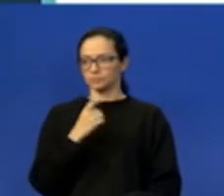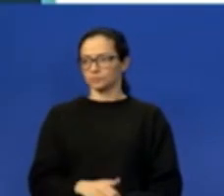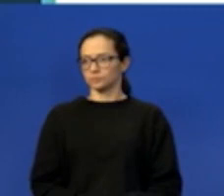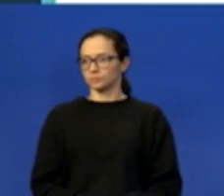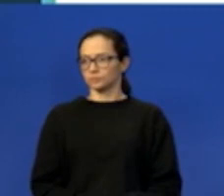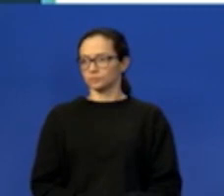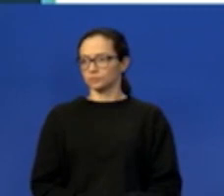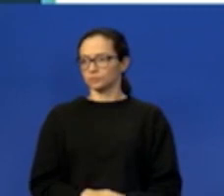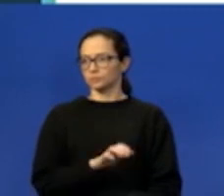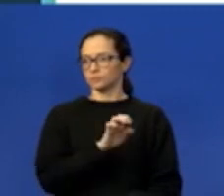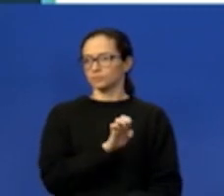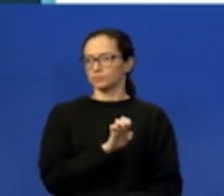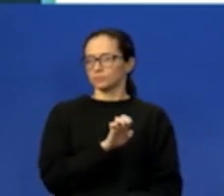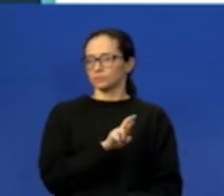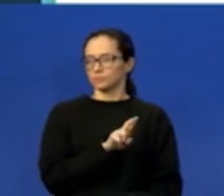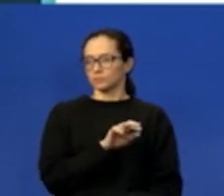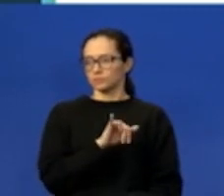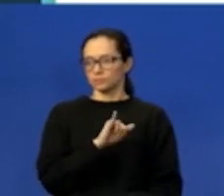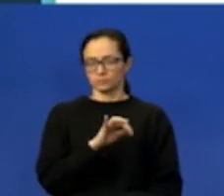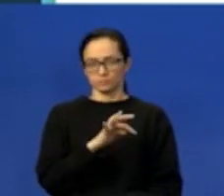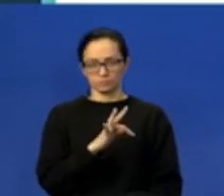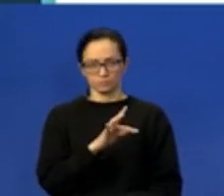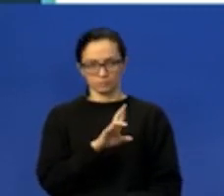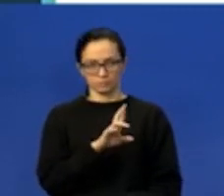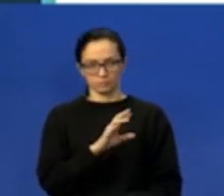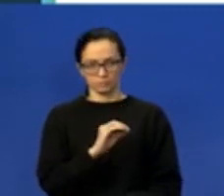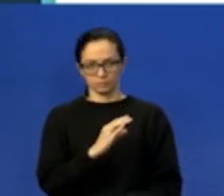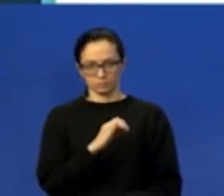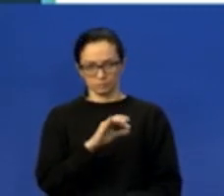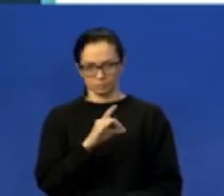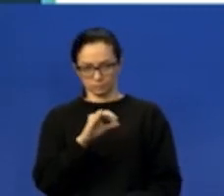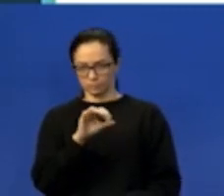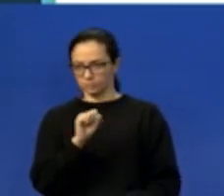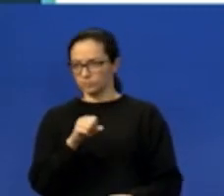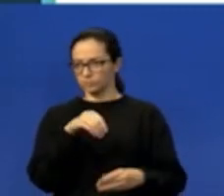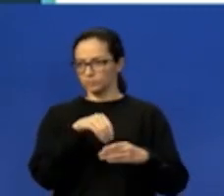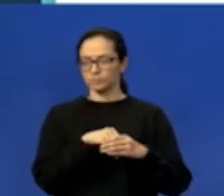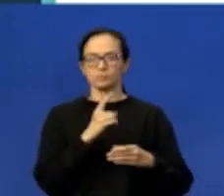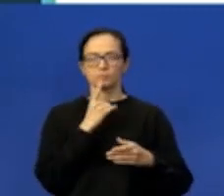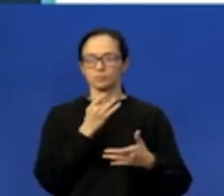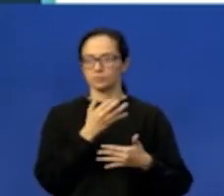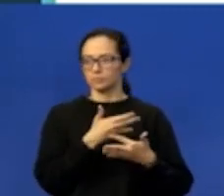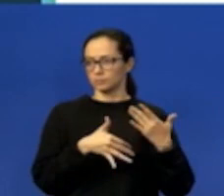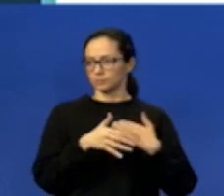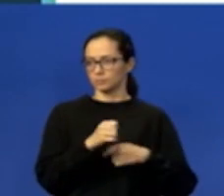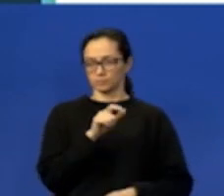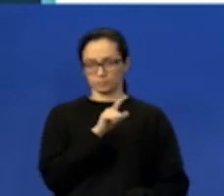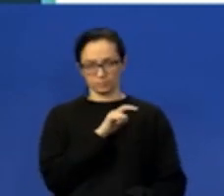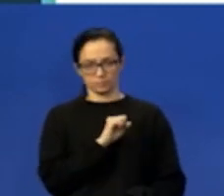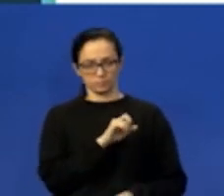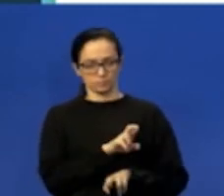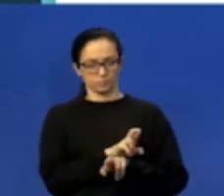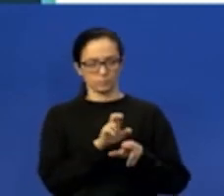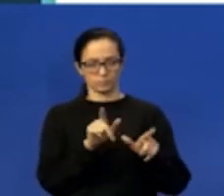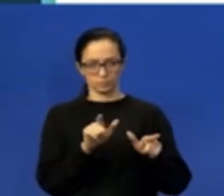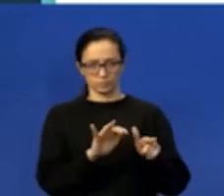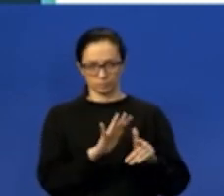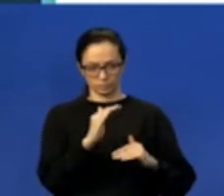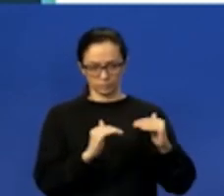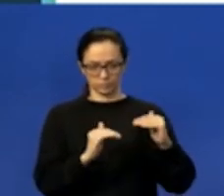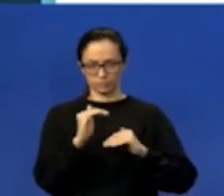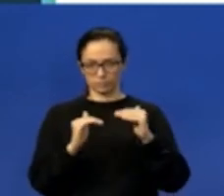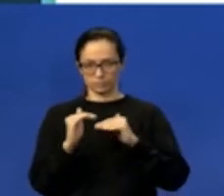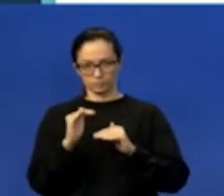eritrócitos são também chamados de hemácias e fazem parte das células sanguíneas. Alterações dessas células estão associadas a quadros